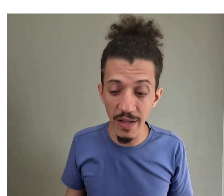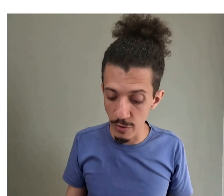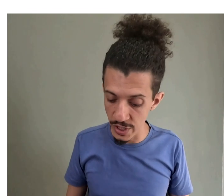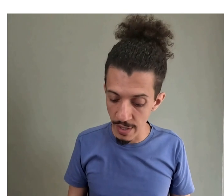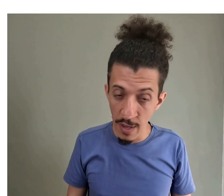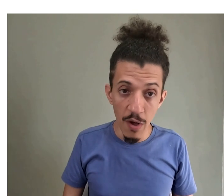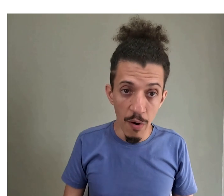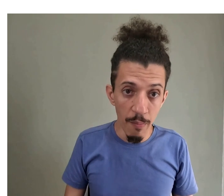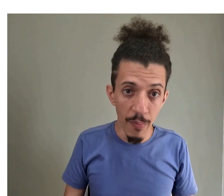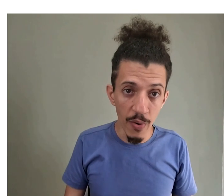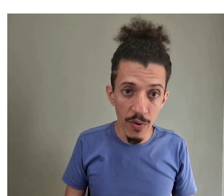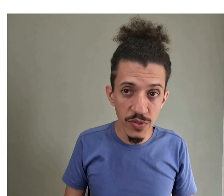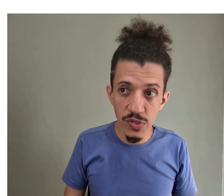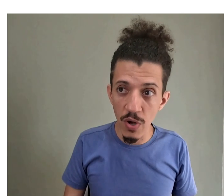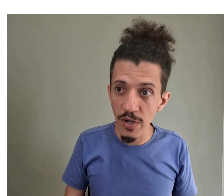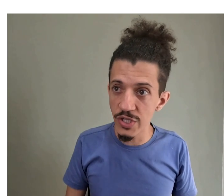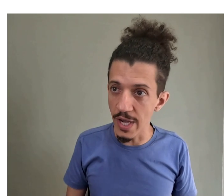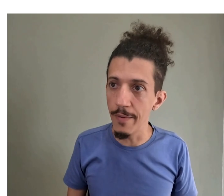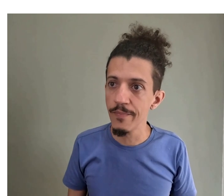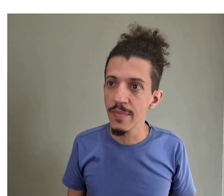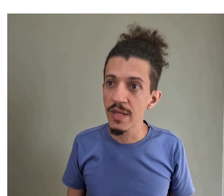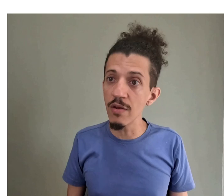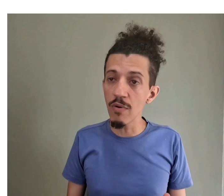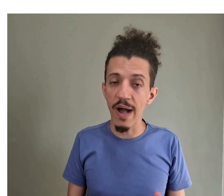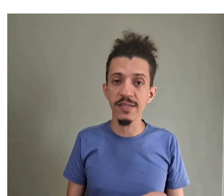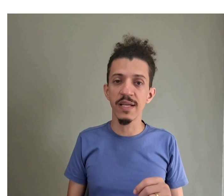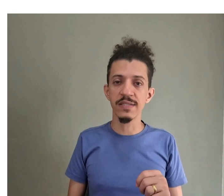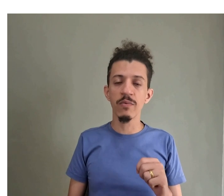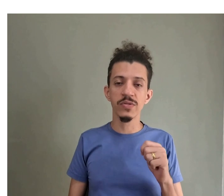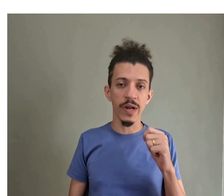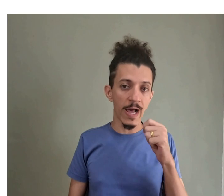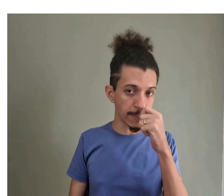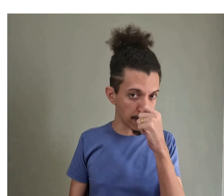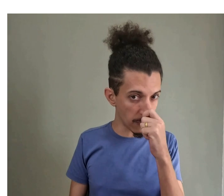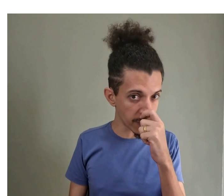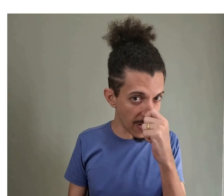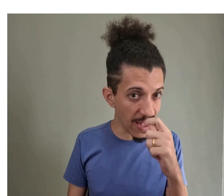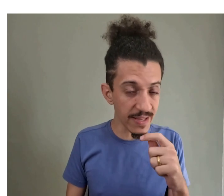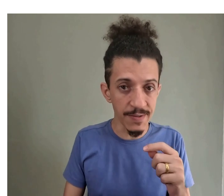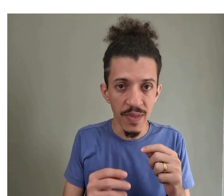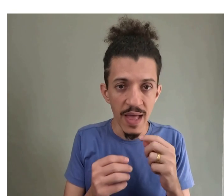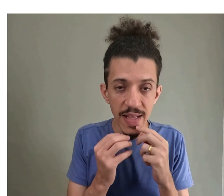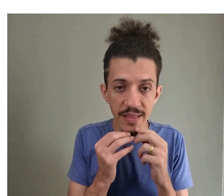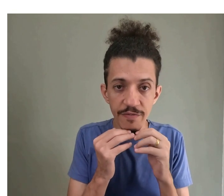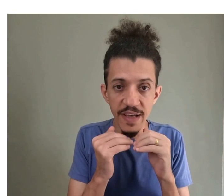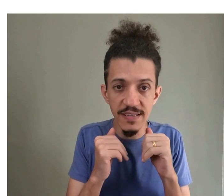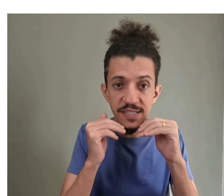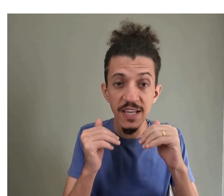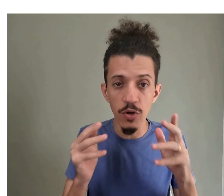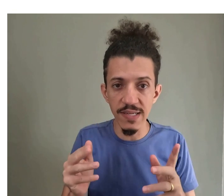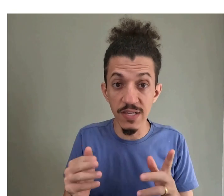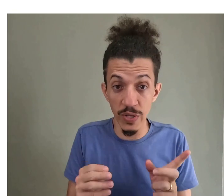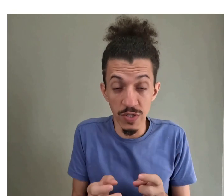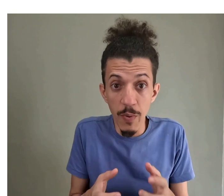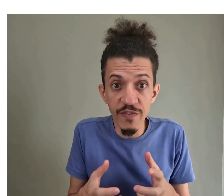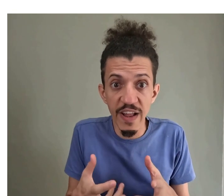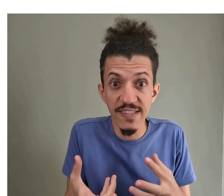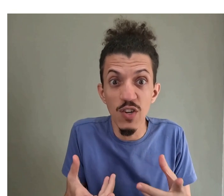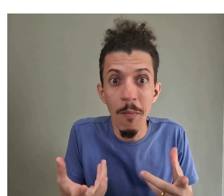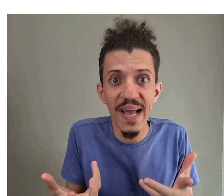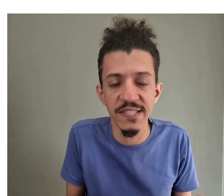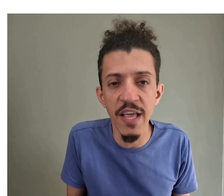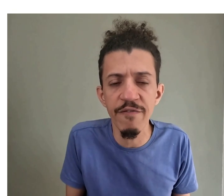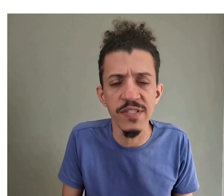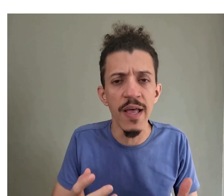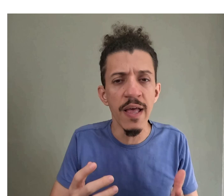é chamado de prosódia, que no caso das línguas orais, das línguas faladas, é através dessa entonação. Então você pode falar assim